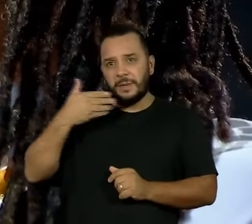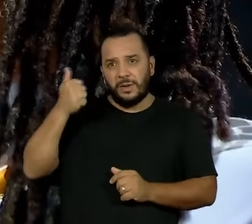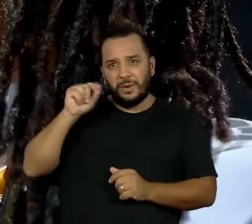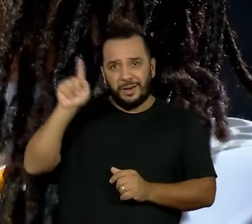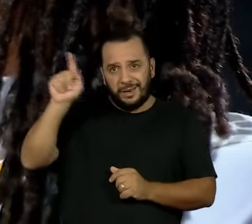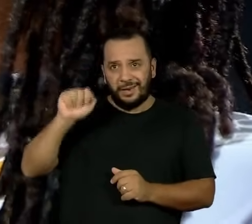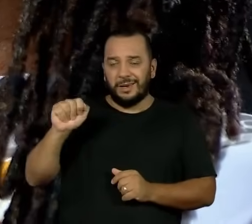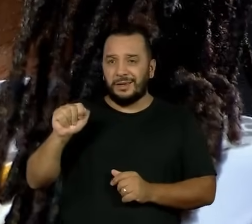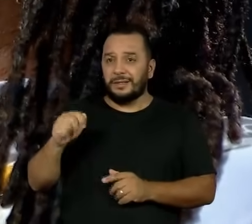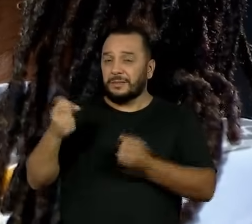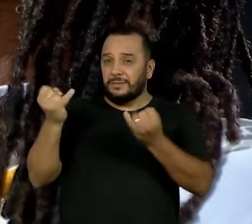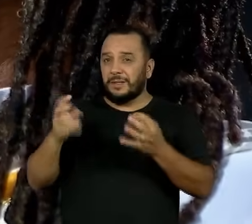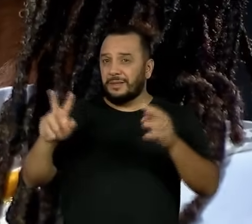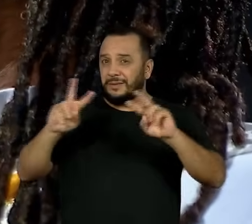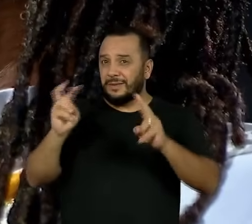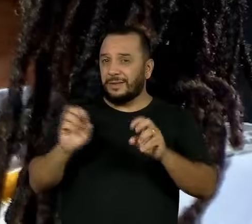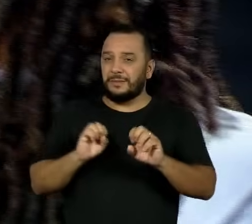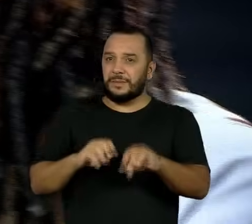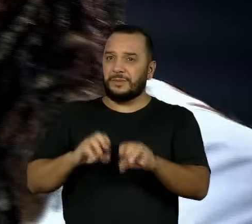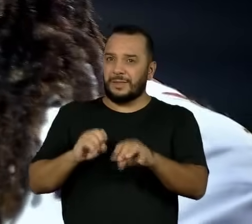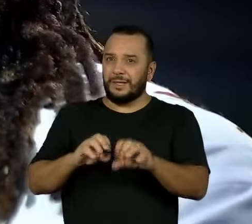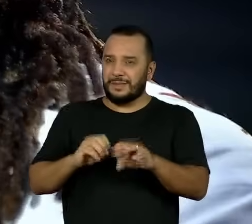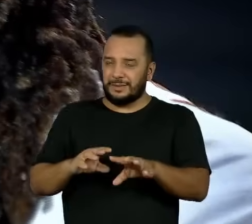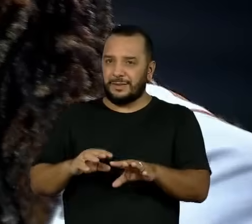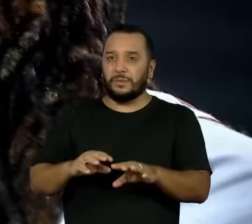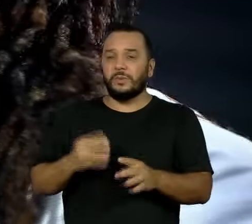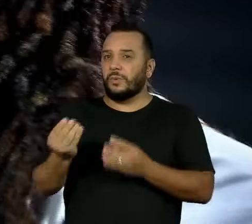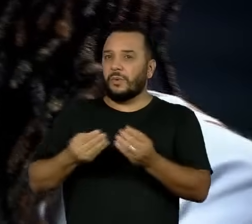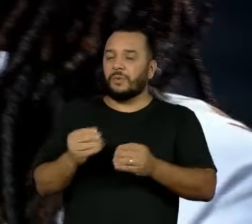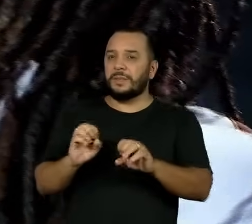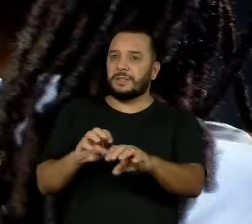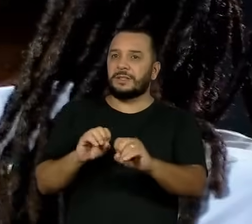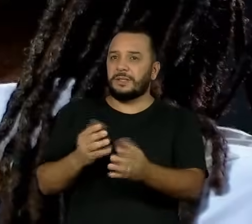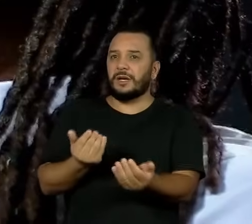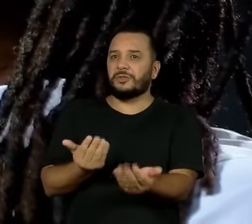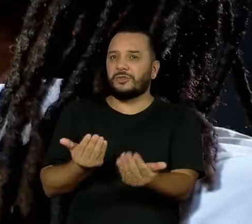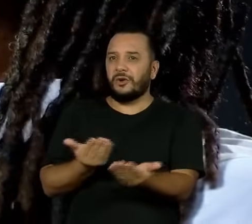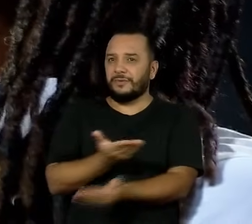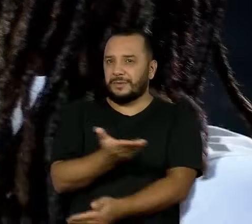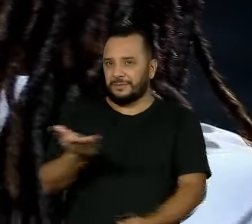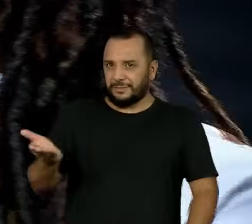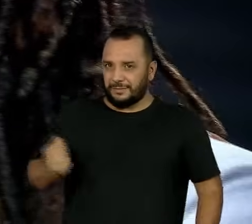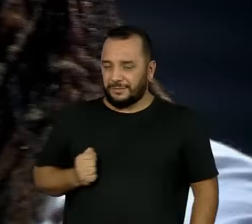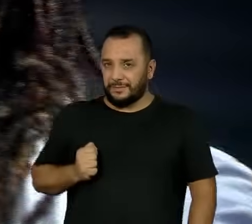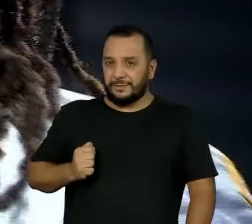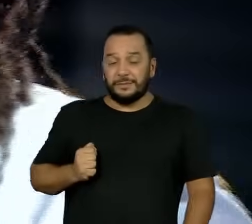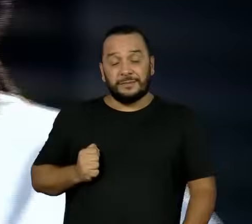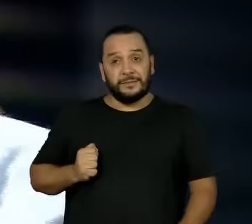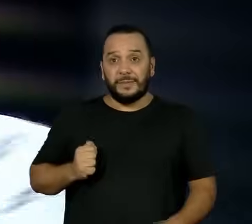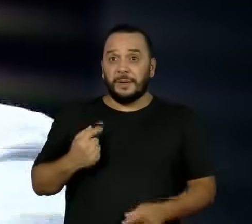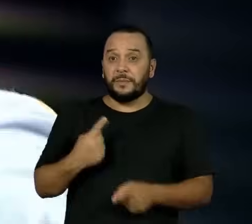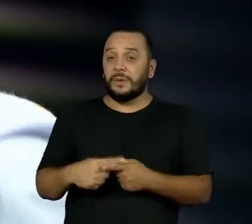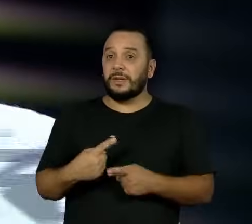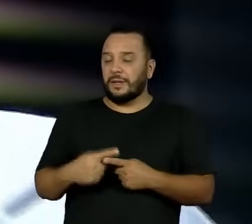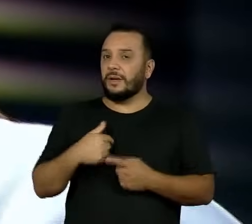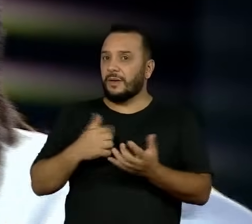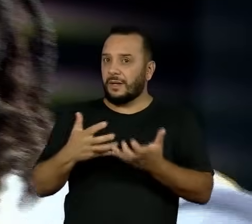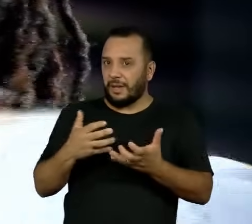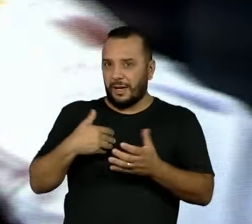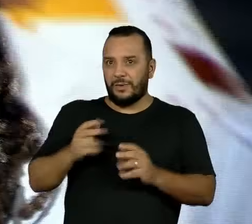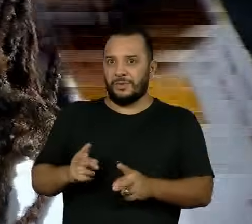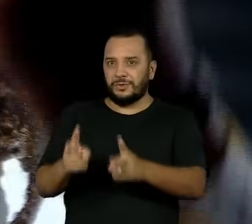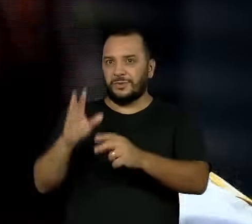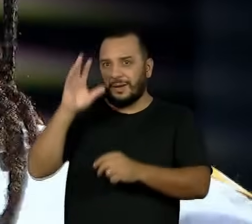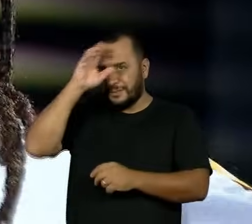E ela fala muito sobre educação para os mais jovens. Começa por aí já, quer dizer, eu esperava que ela falasse, eu também quero continuar aprendendo, também